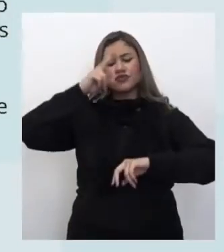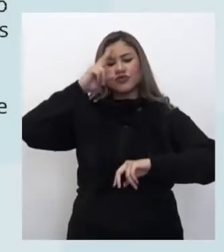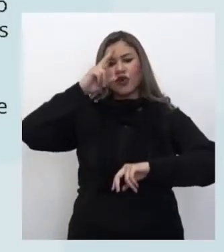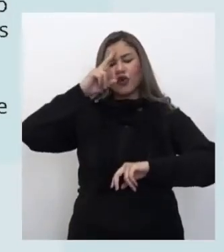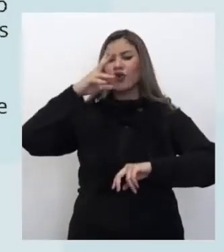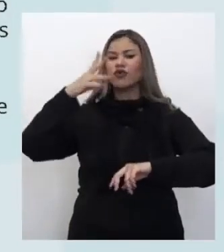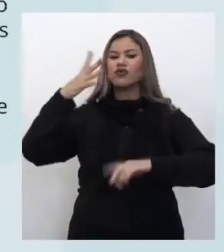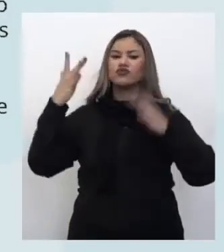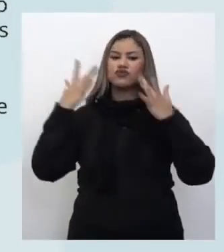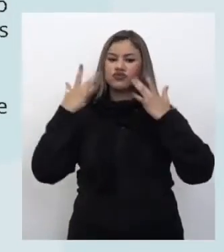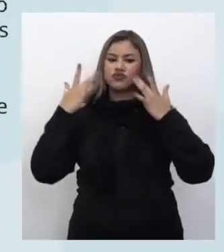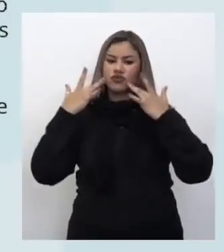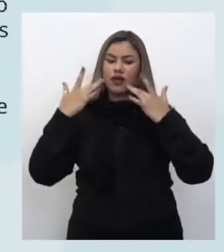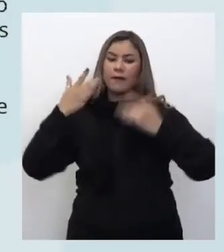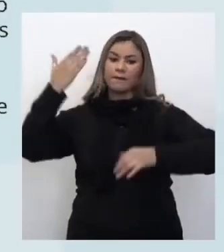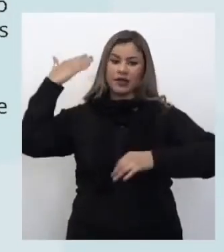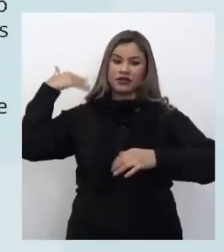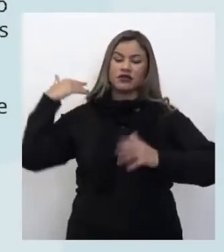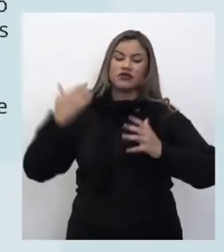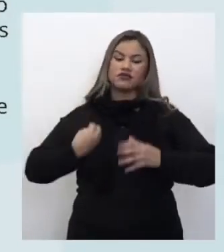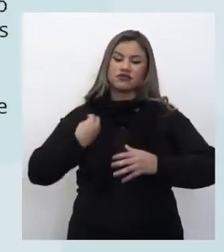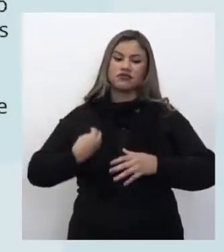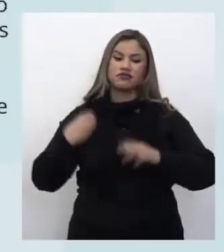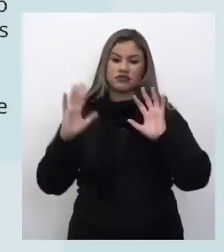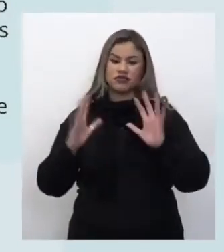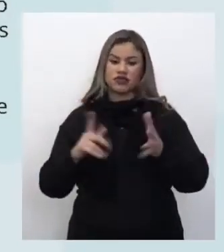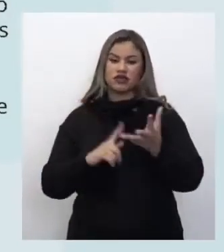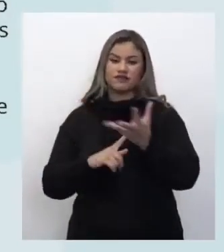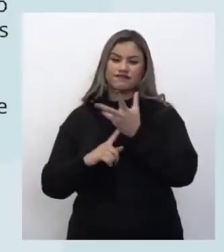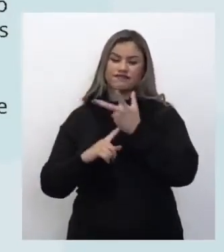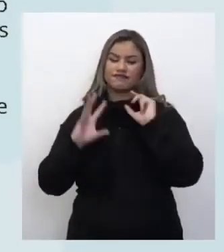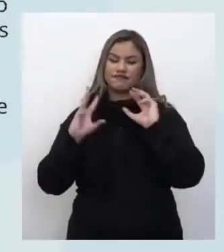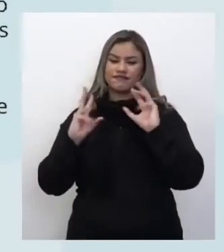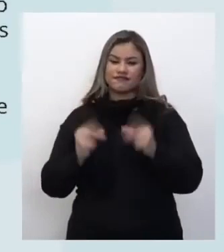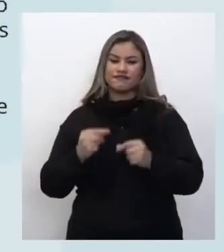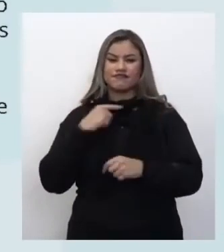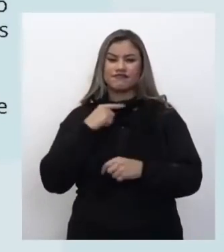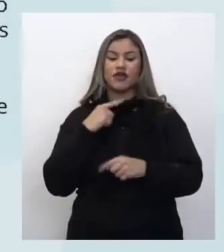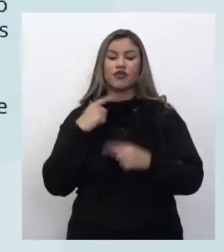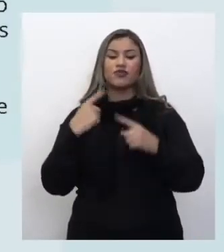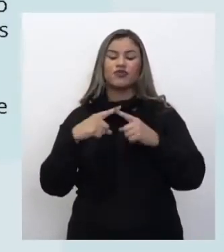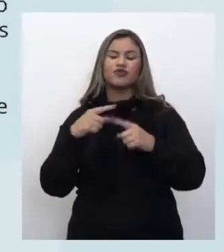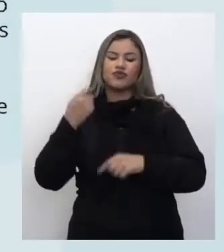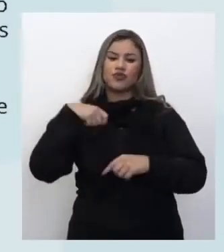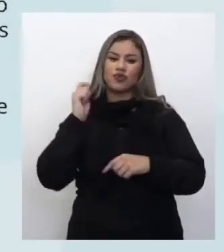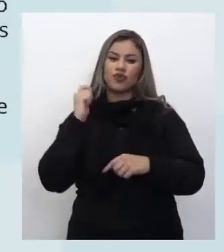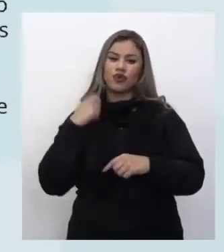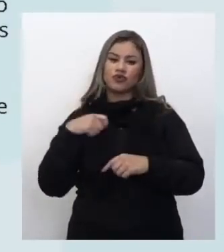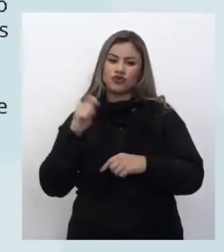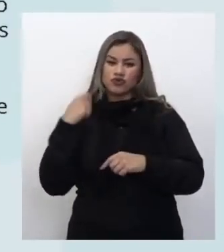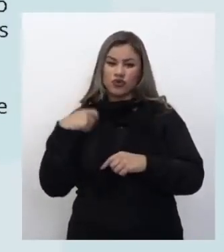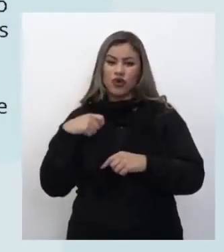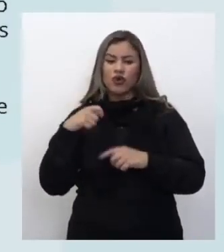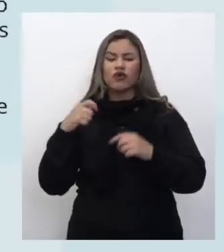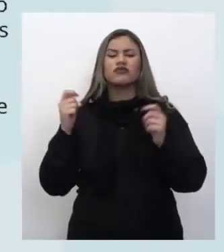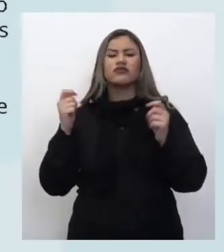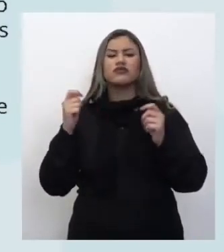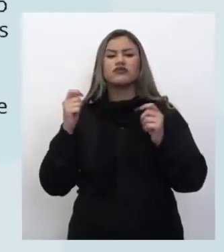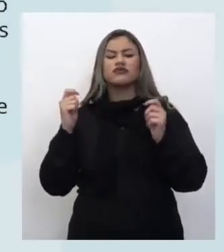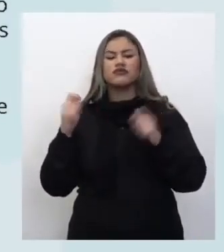nas civilizações antigas e é uma das artes mais completas, porque o ator, ao adentrar na peça, pode encenar